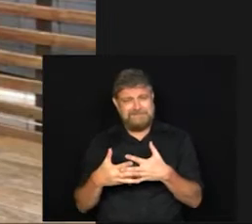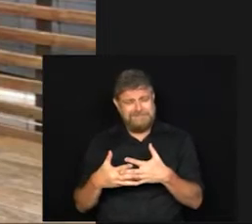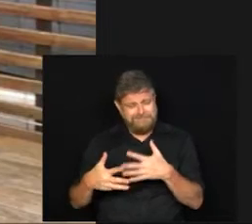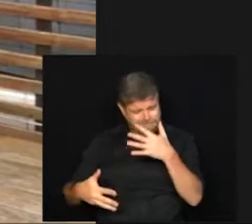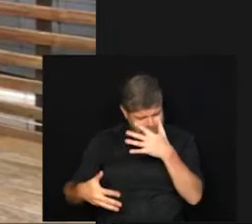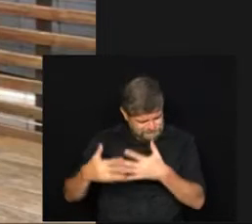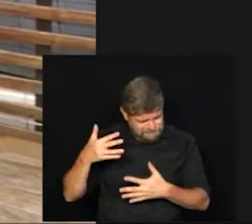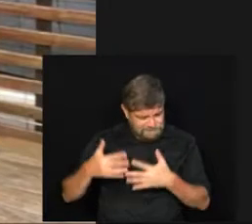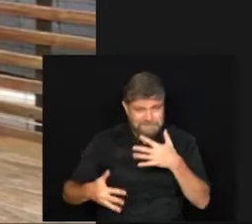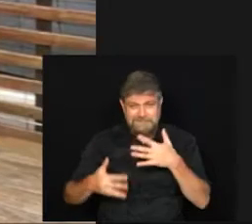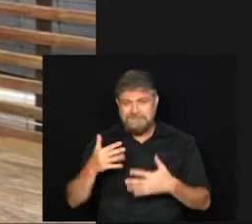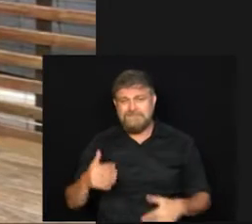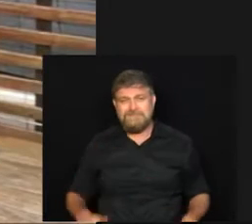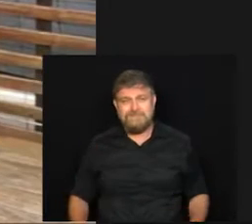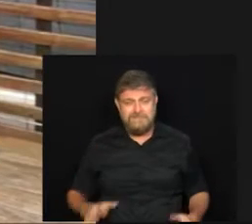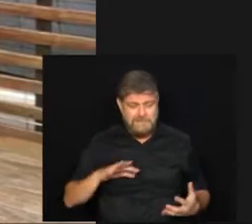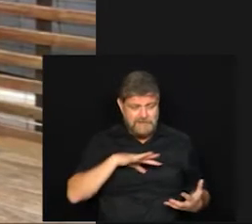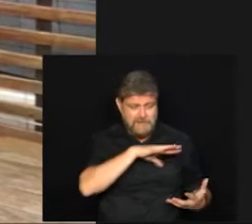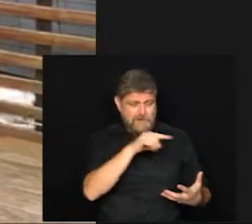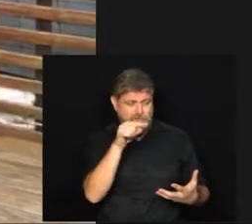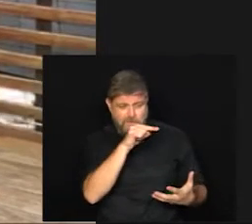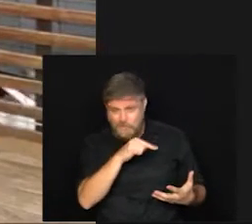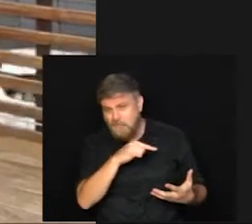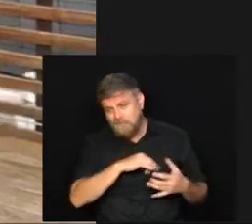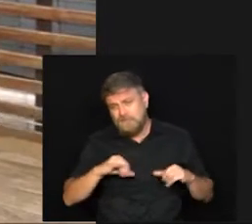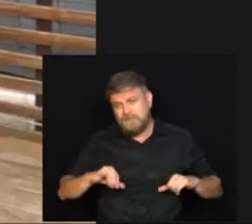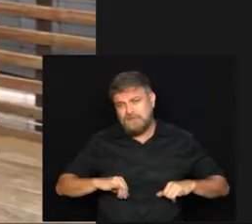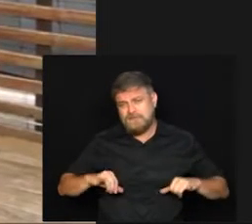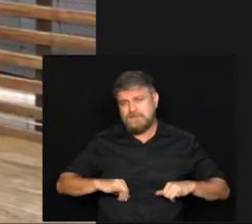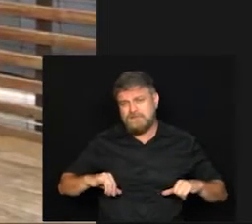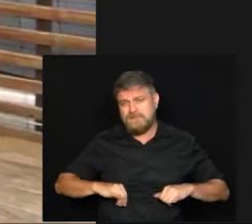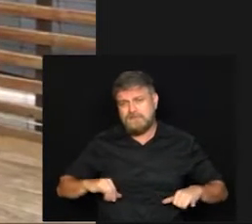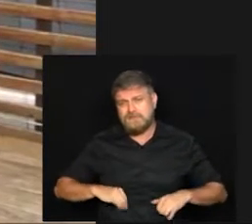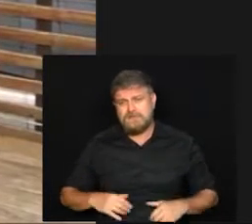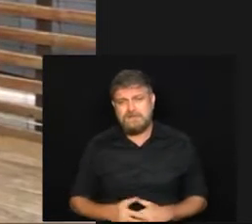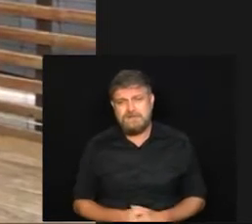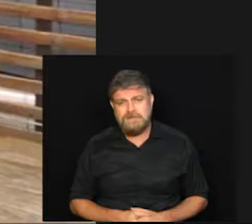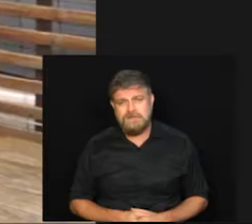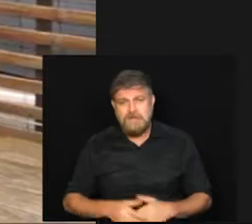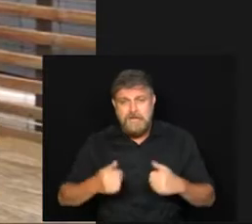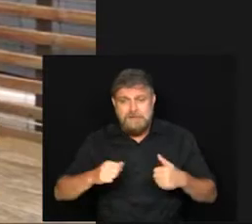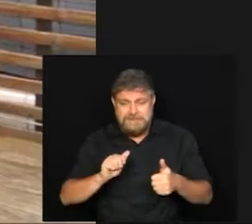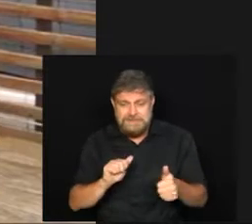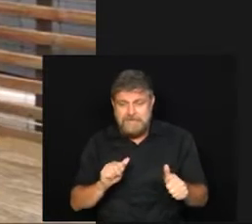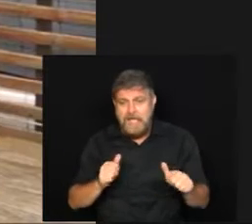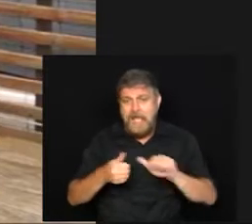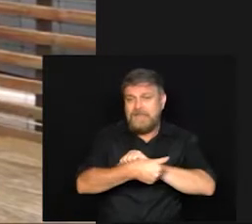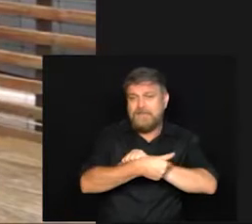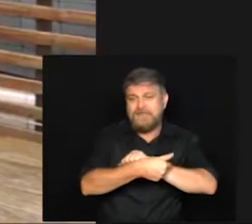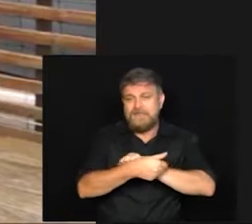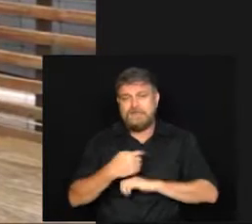delicada, onde o mundo está sofrendo com isso, né? E a gente tem que ir se adequando. Porém, aconteceram alguns eventos,